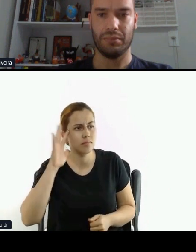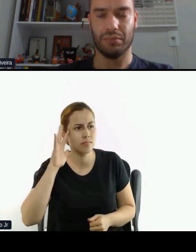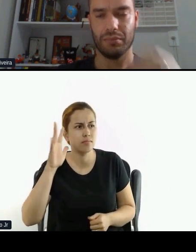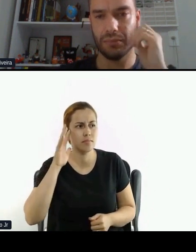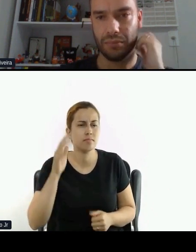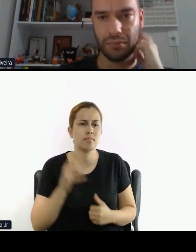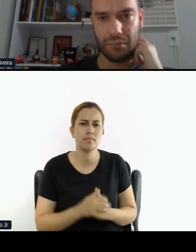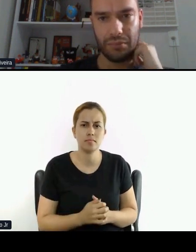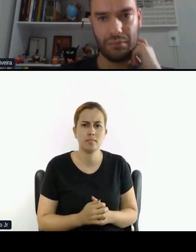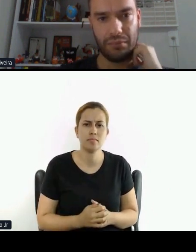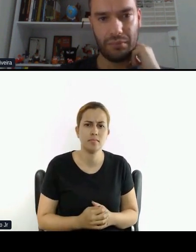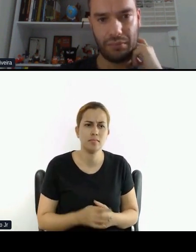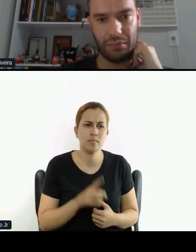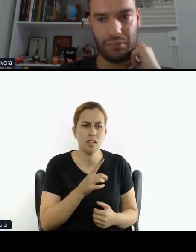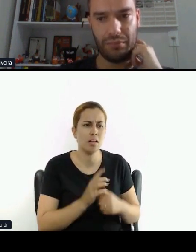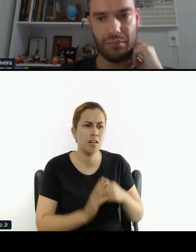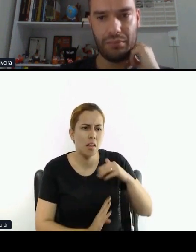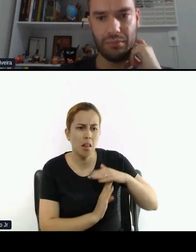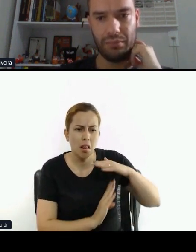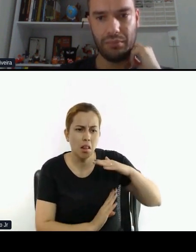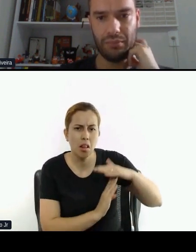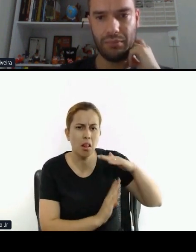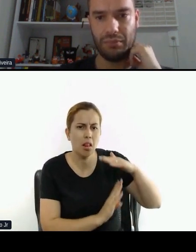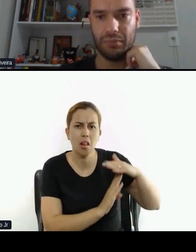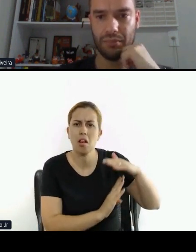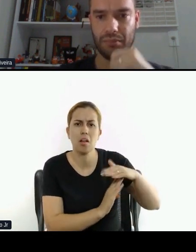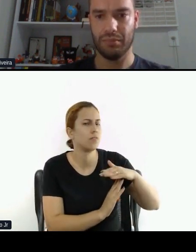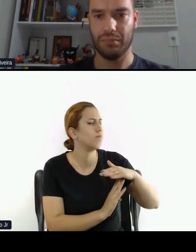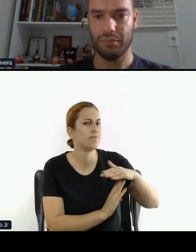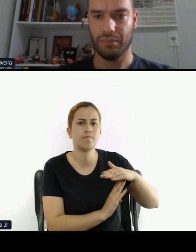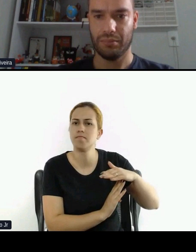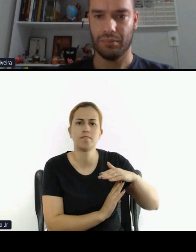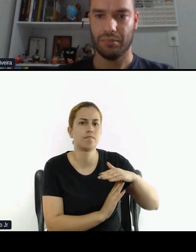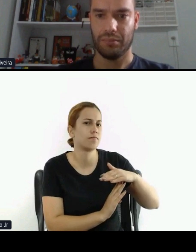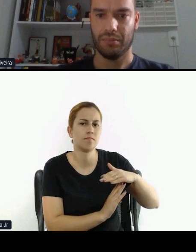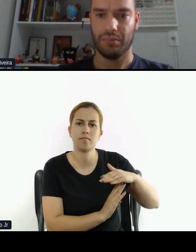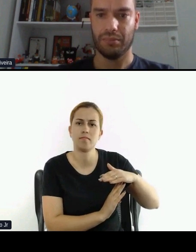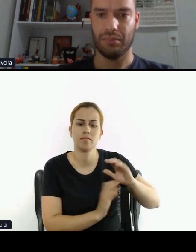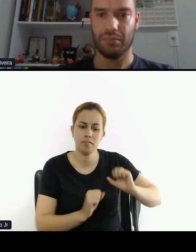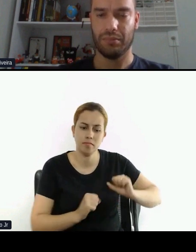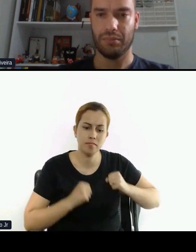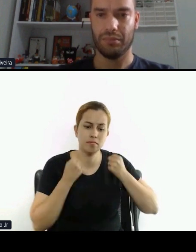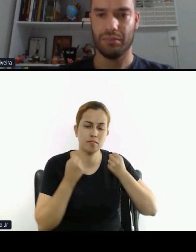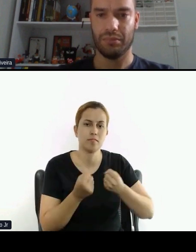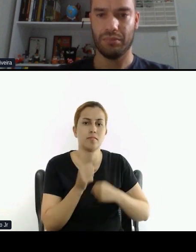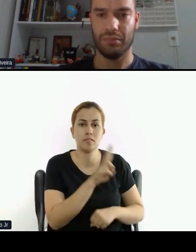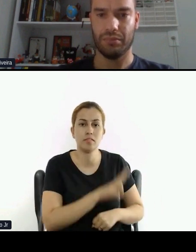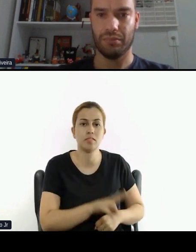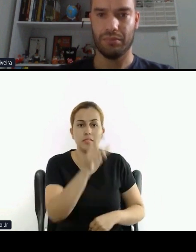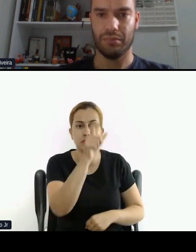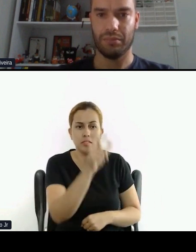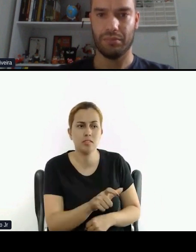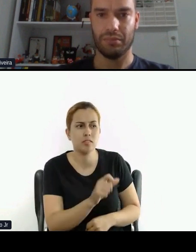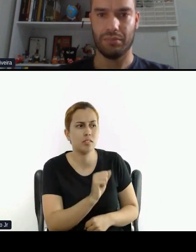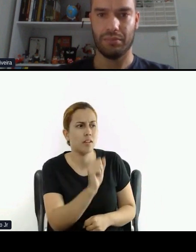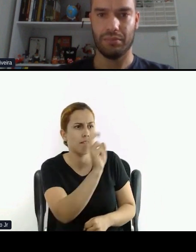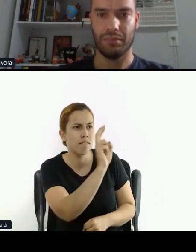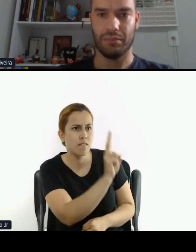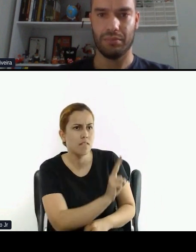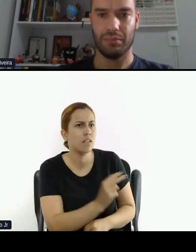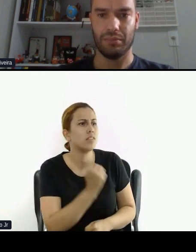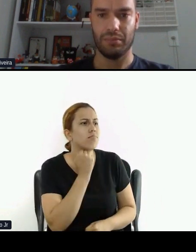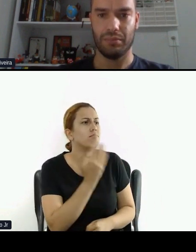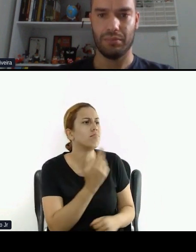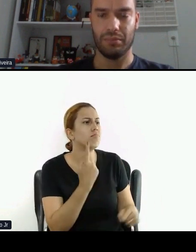ter tipo uma barreira no meio que de fato vai barrar essa pessoa, falar assim, pô, não conseguimos. Eu utilizo o leitor de tela, não consigo acessar uma aplicação porque o